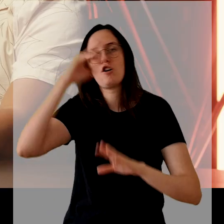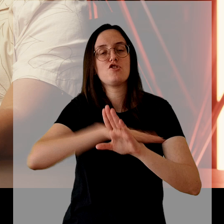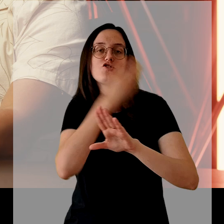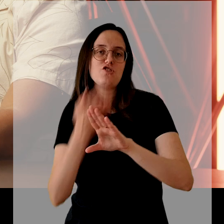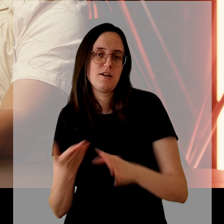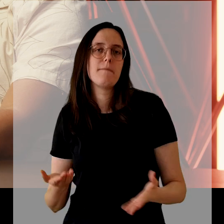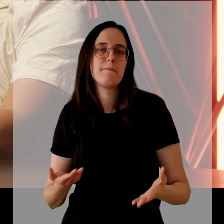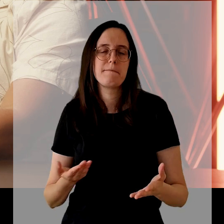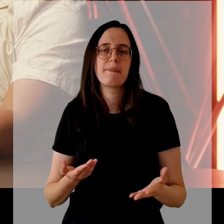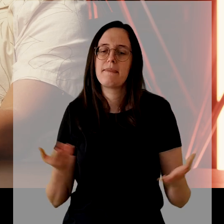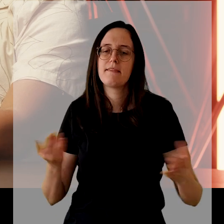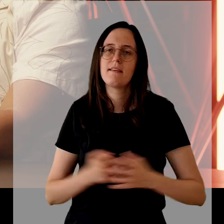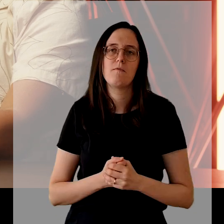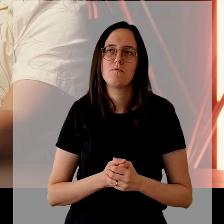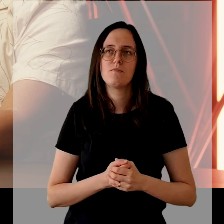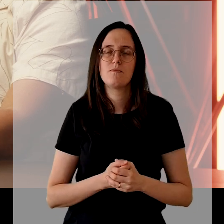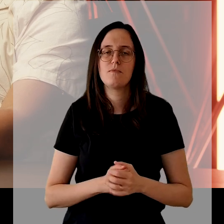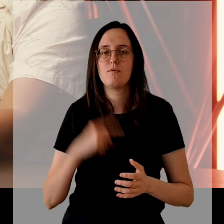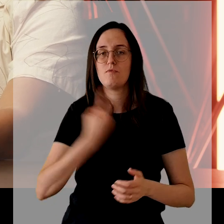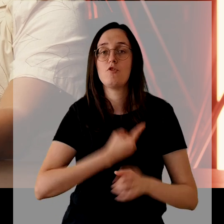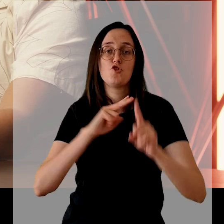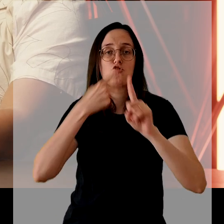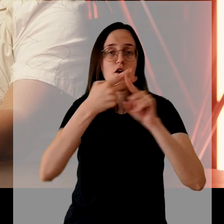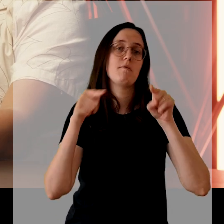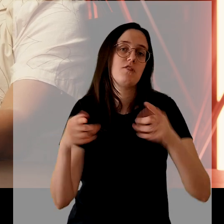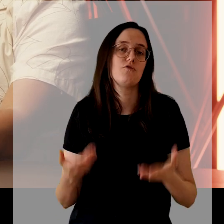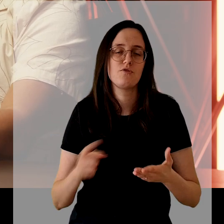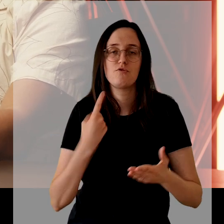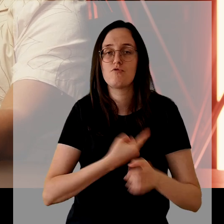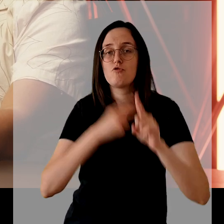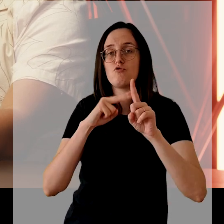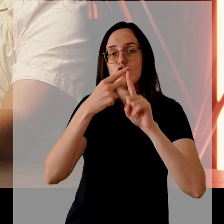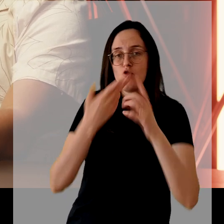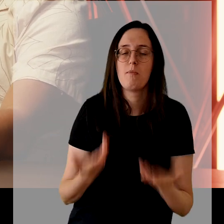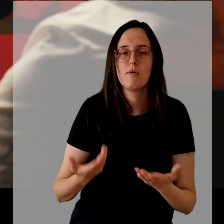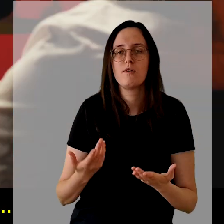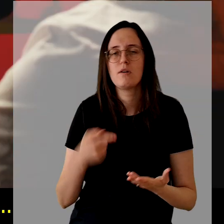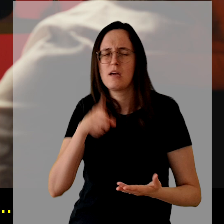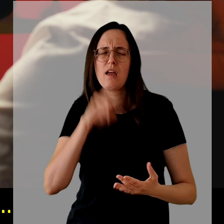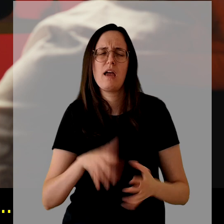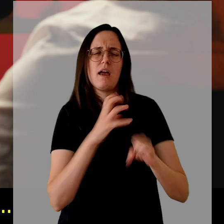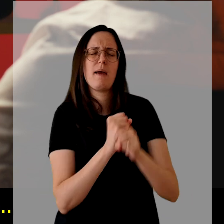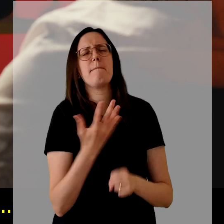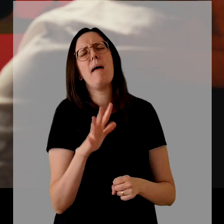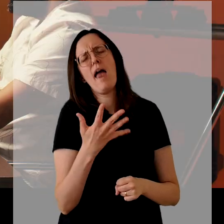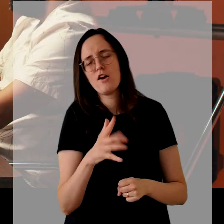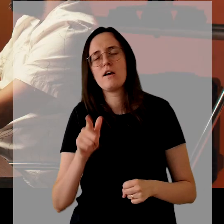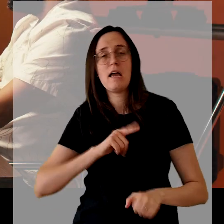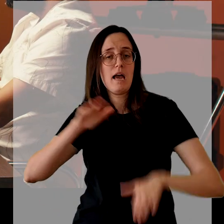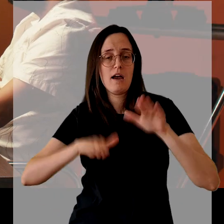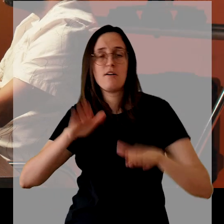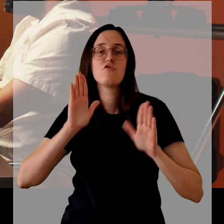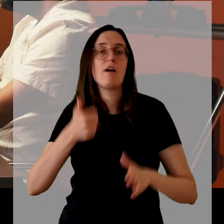por dia, né? Então, a gente está fazendo o dobro disso, né? A gente fez o dobro disso. Então, isso é uma média, na verdade. Uma média.